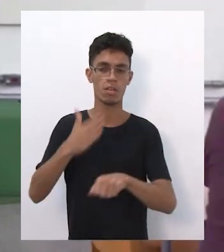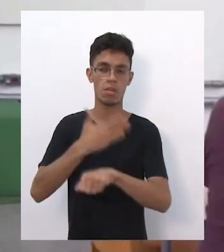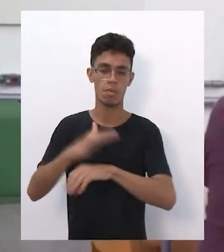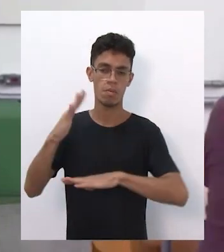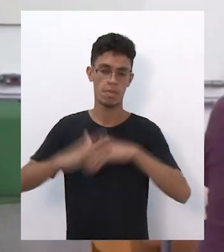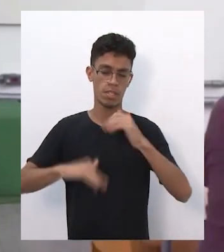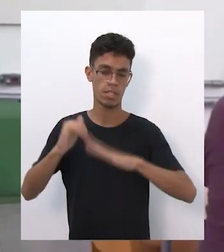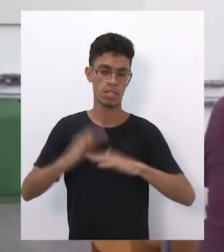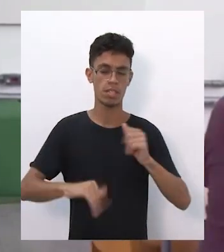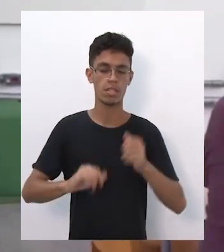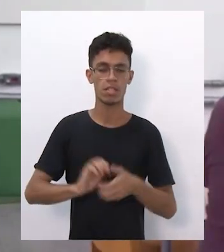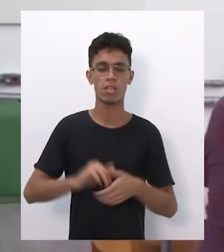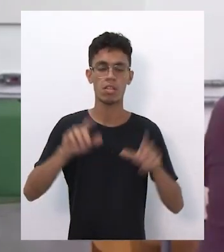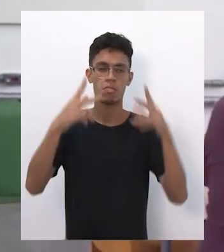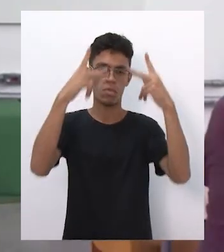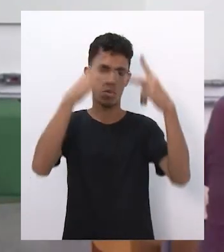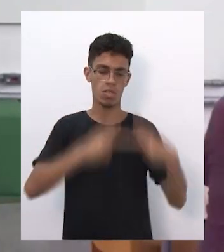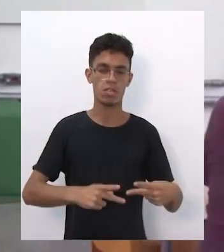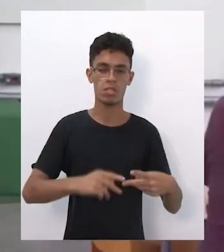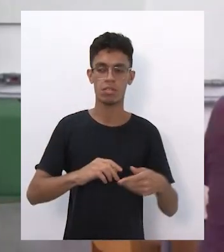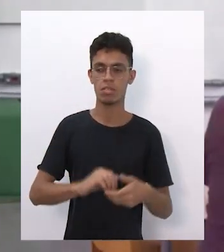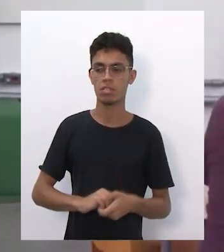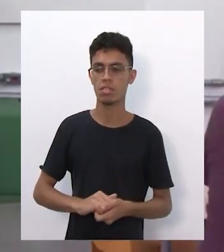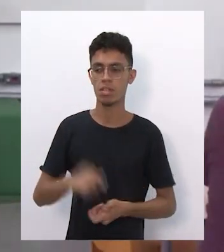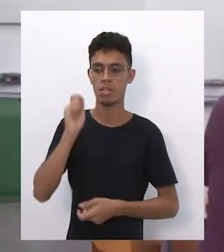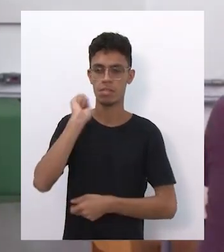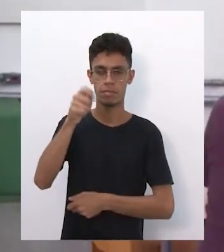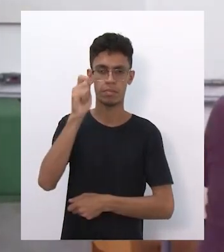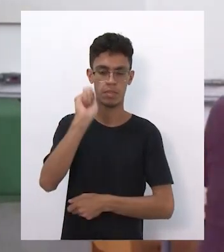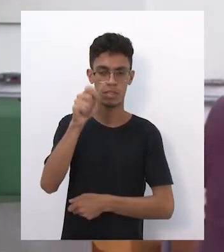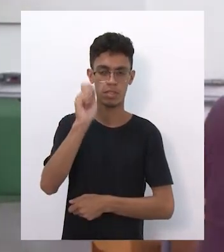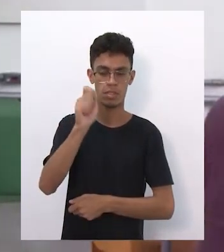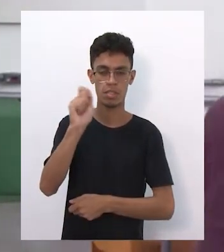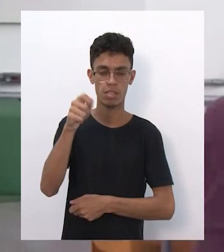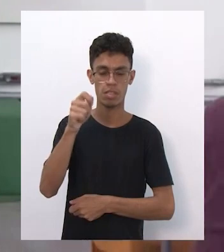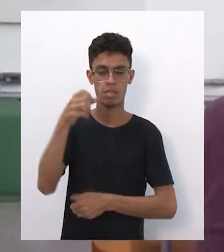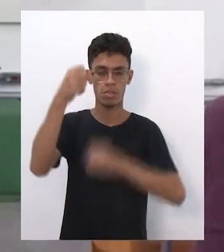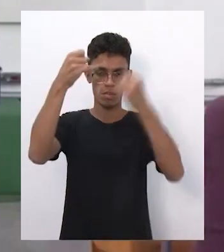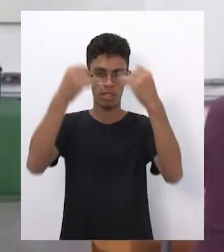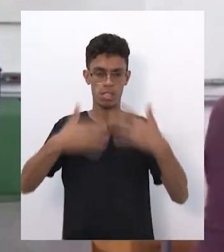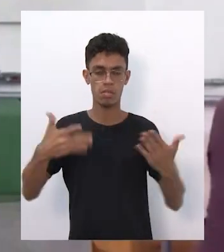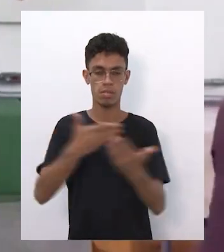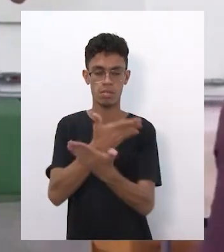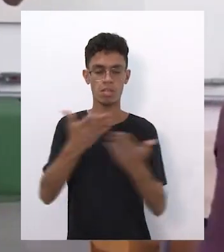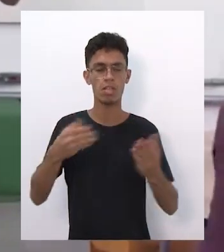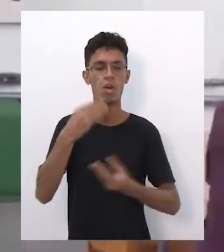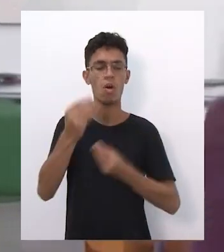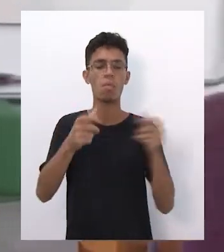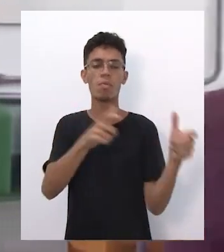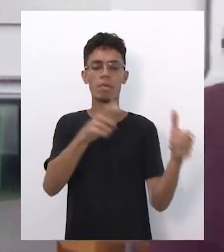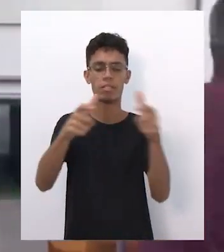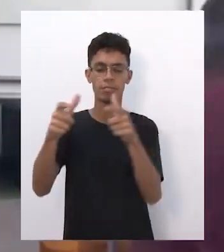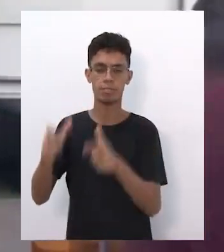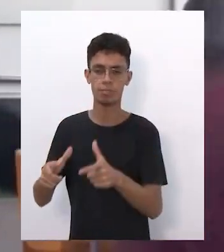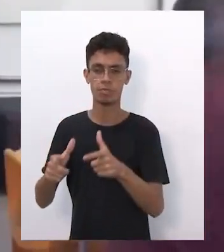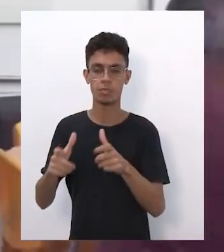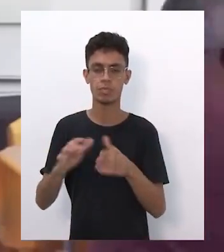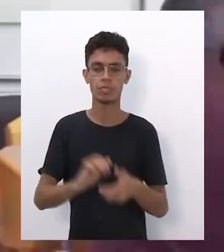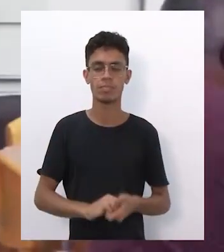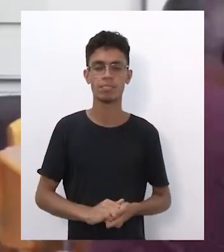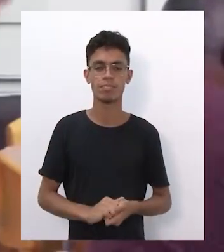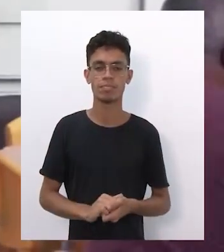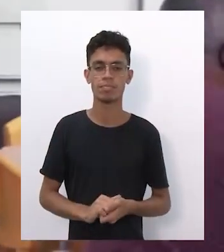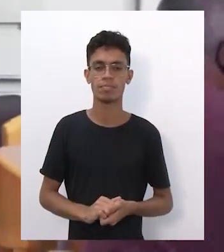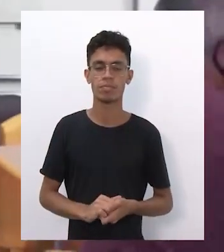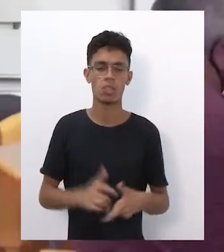com a programação, com Minecraft, eu vou falar um pouquinho desse espaço para vocês. Então, vocês podem ver que esse é um espaço todo trabalhado nessa